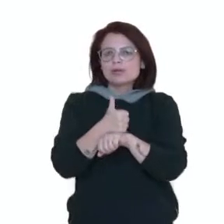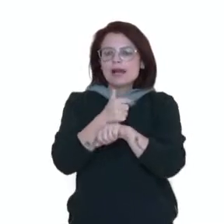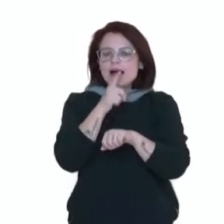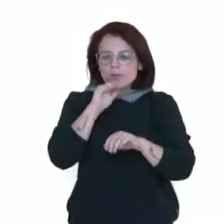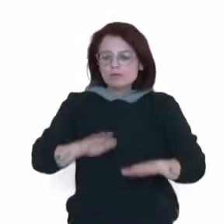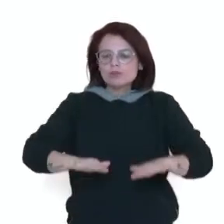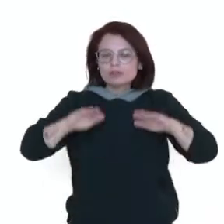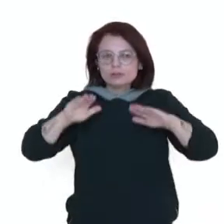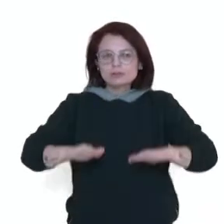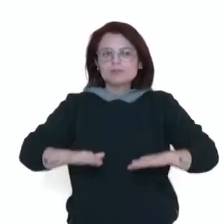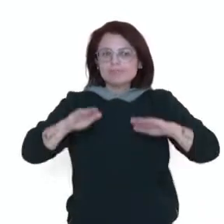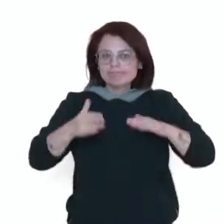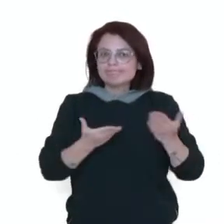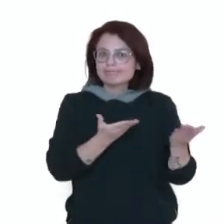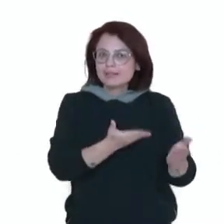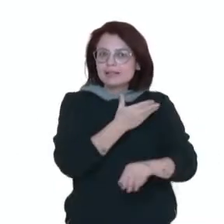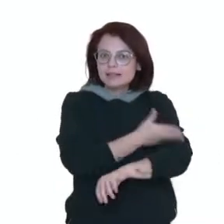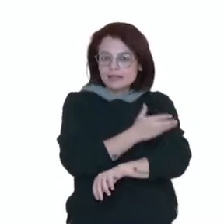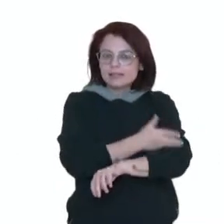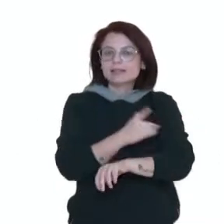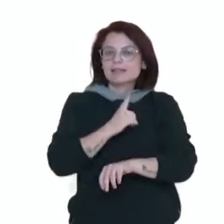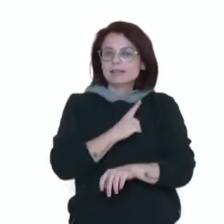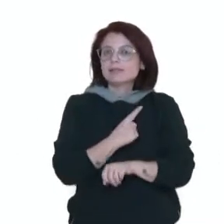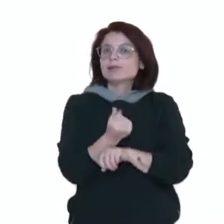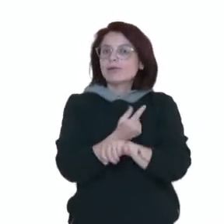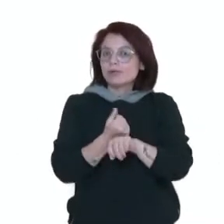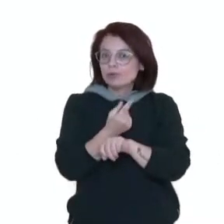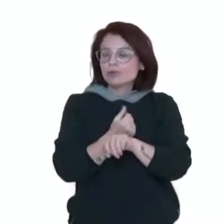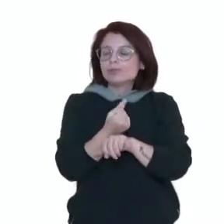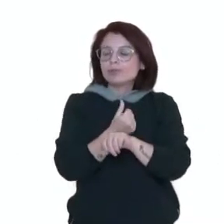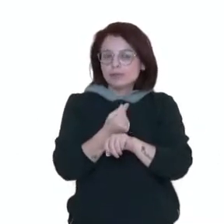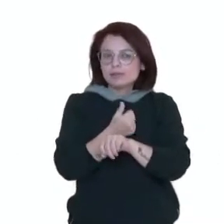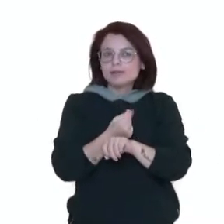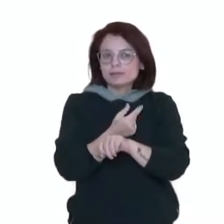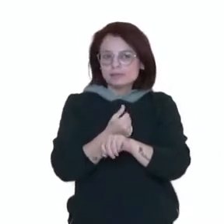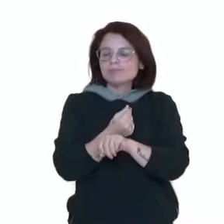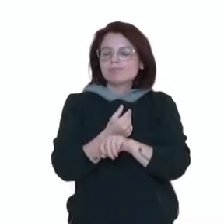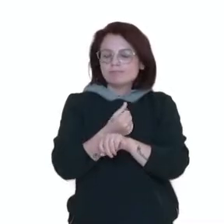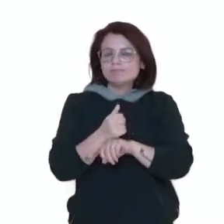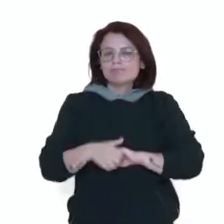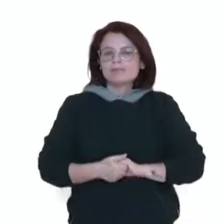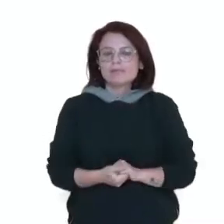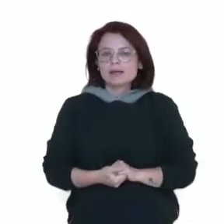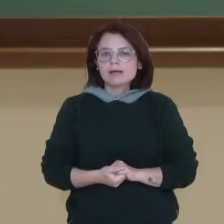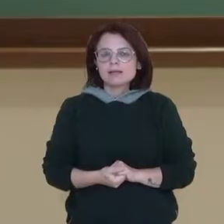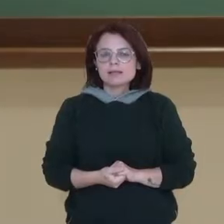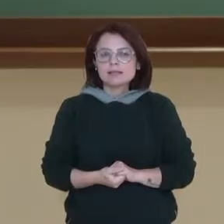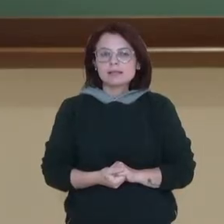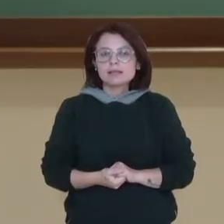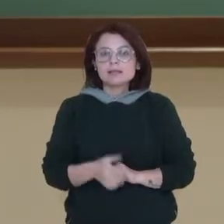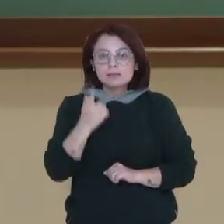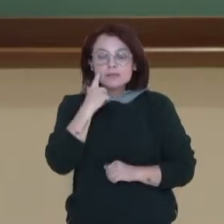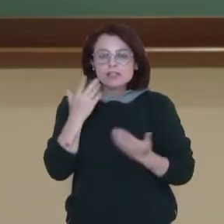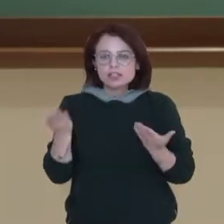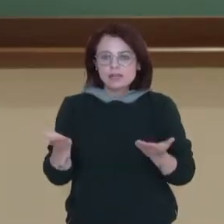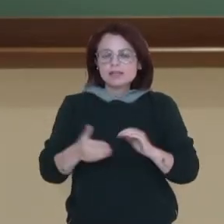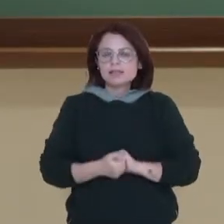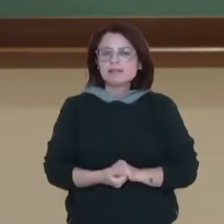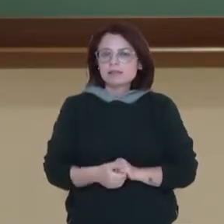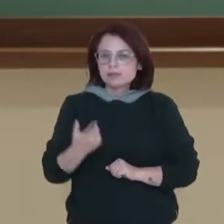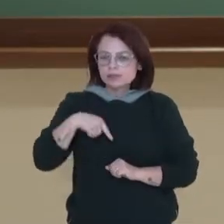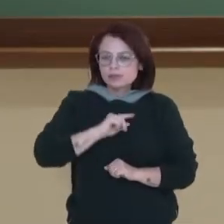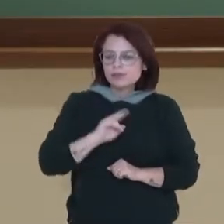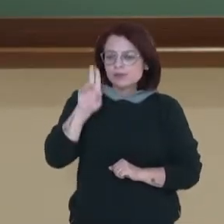bancadas. Essa técnica gera uma economia de até 90% de água em relação ao cultivo tradicional. Então, olha só, além de